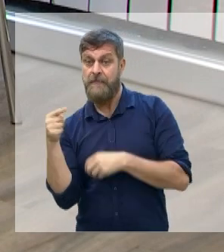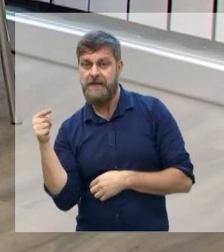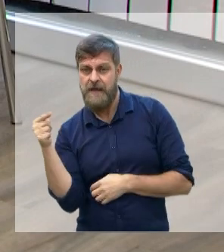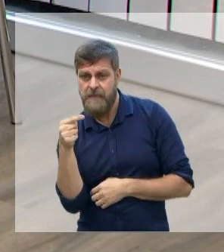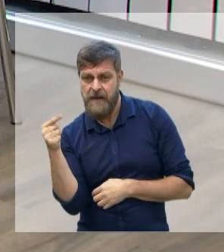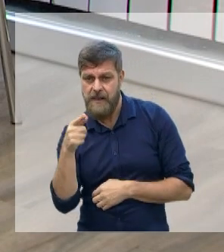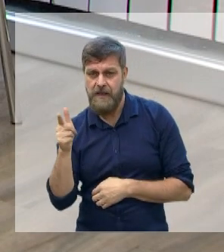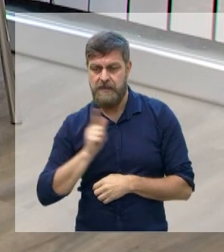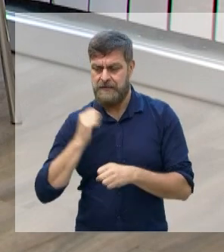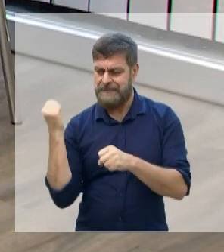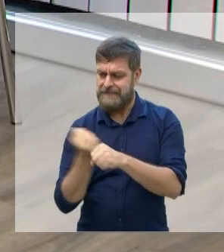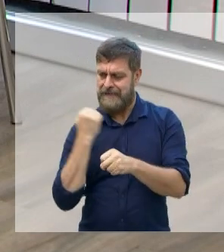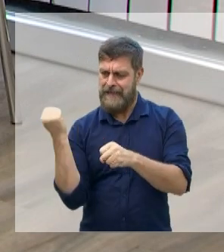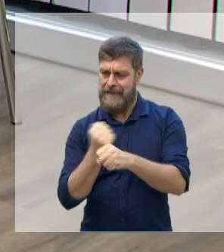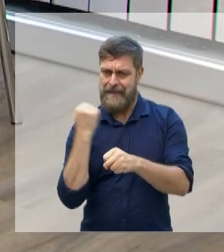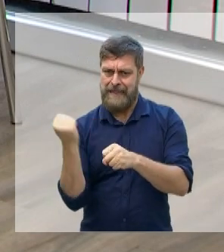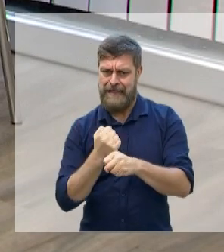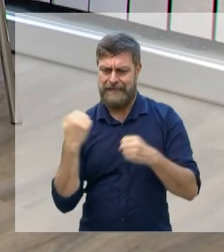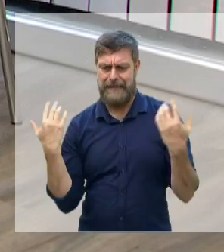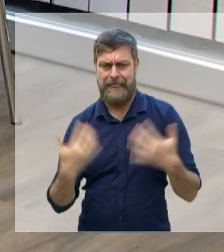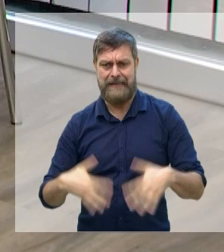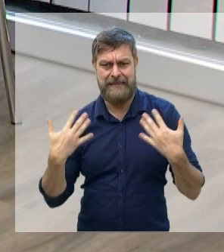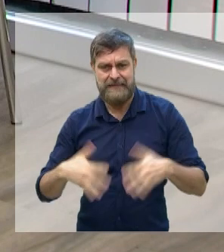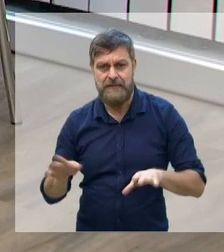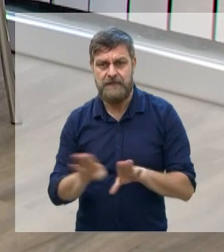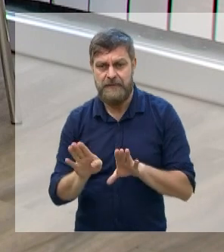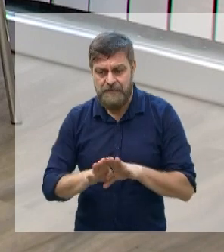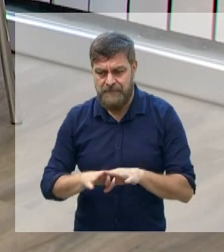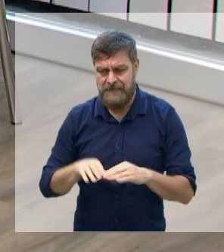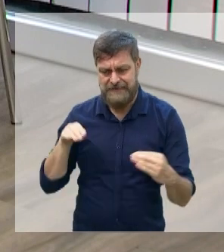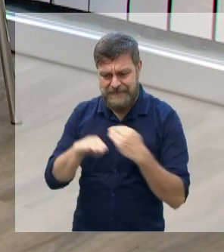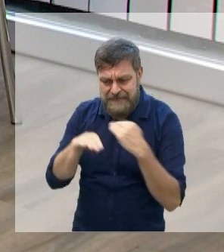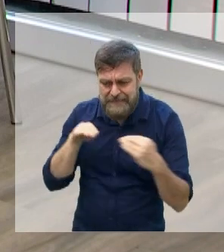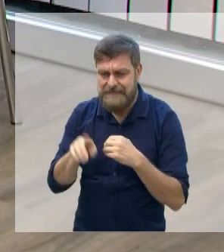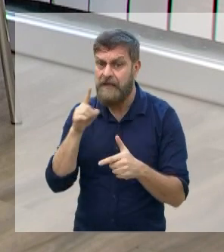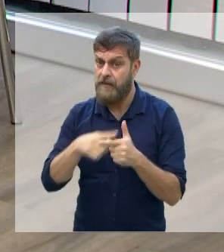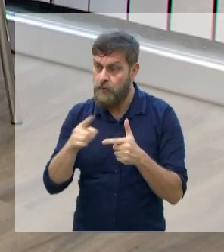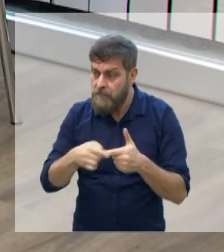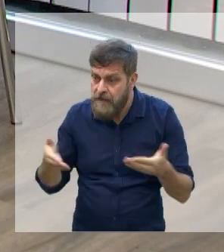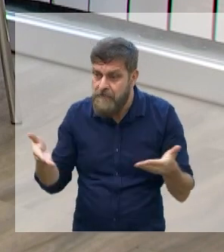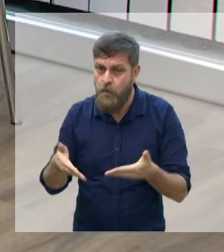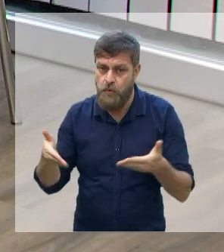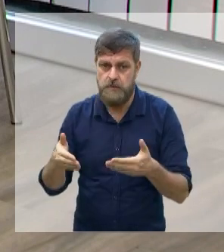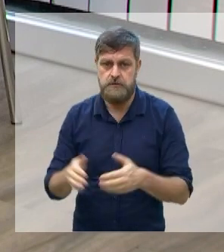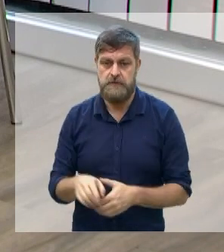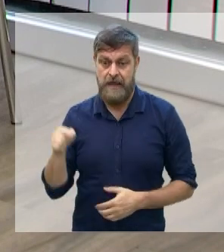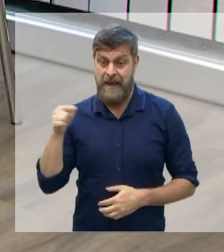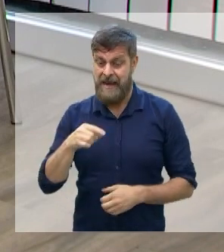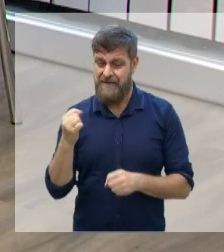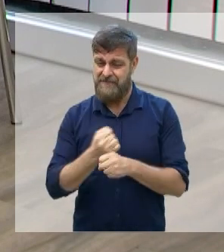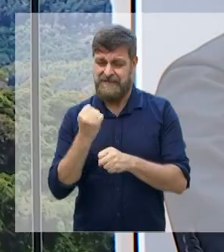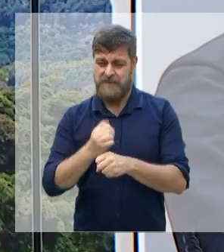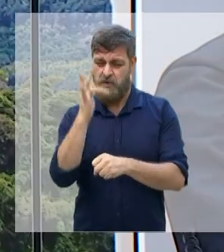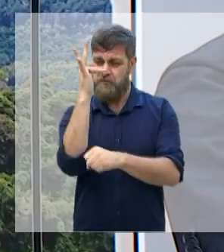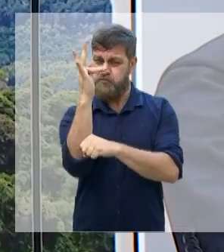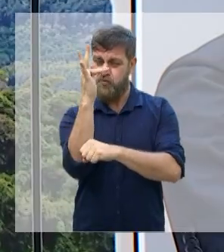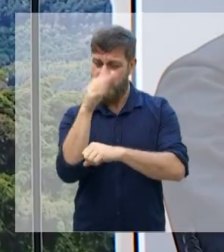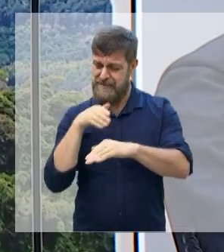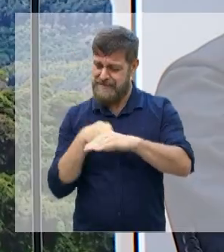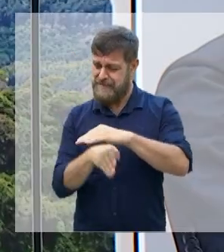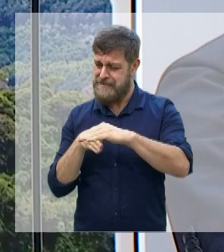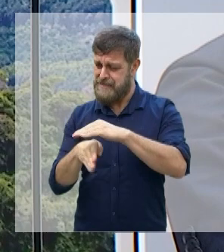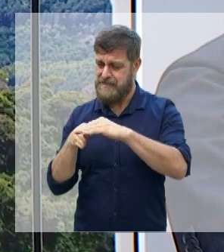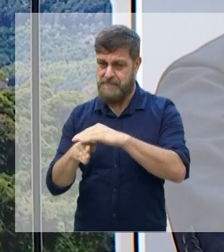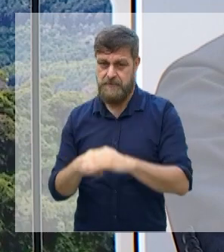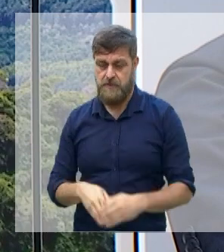inclusive josa roubar uma grande obra bastante problema no trânsito totalmente exatamente aí vai ser um grande terminal também aí a gente segue